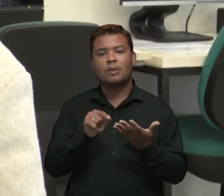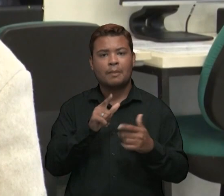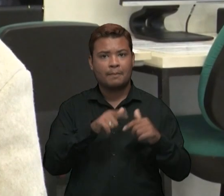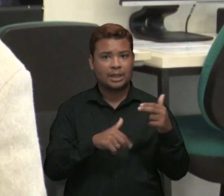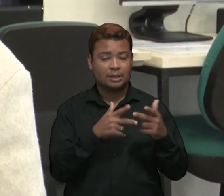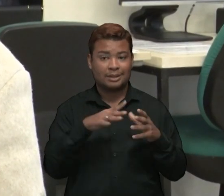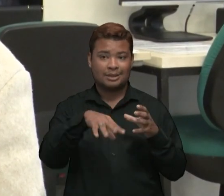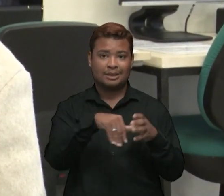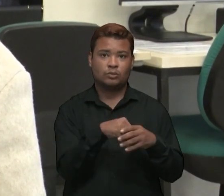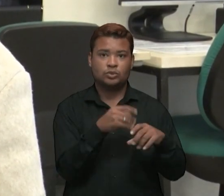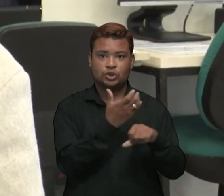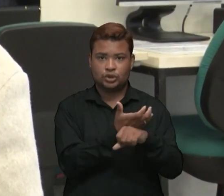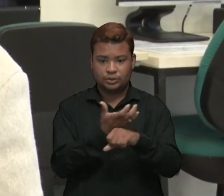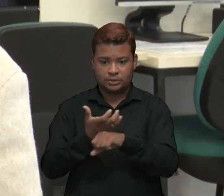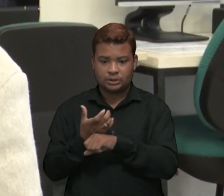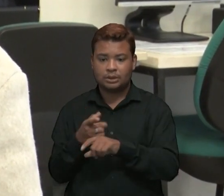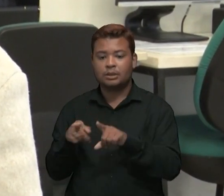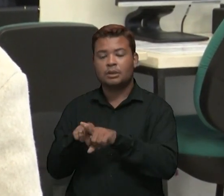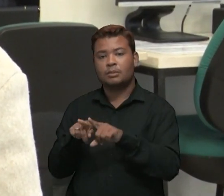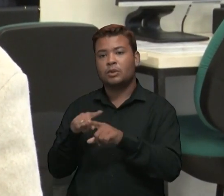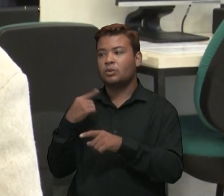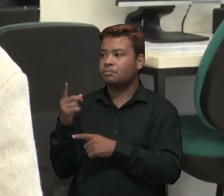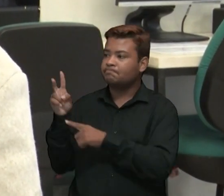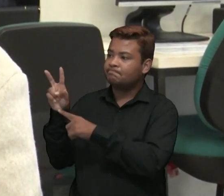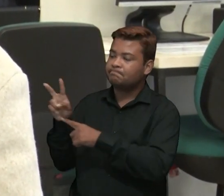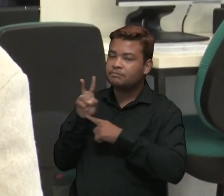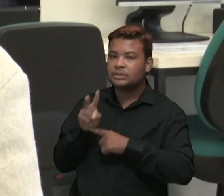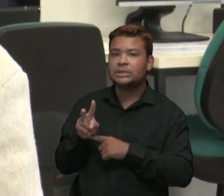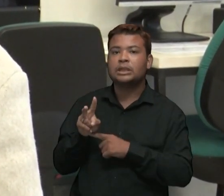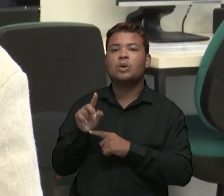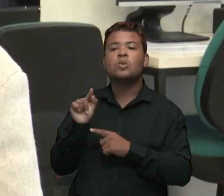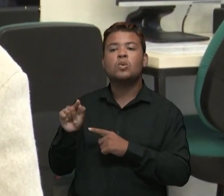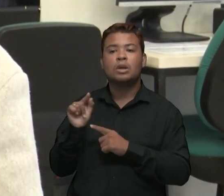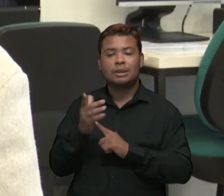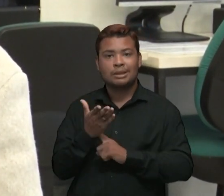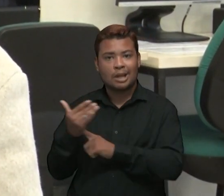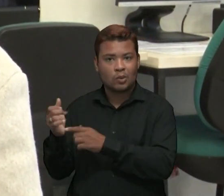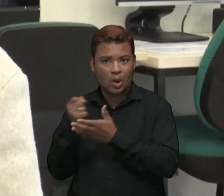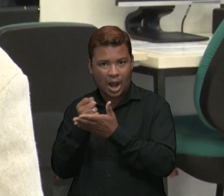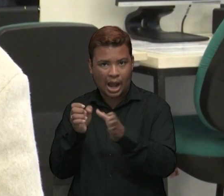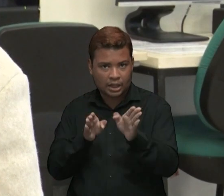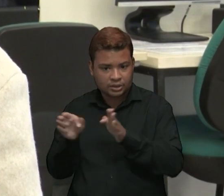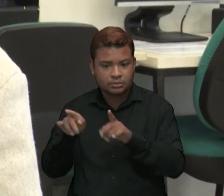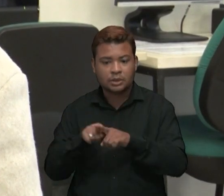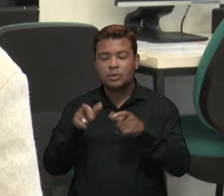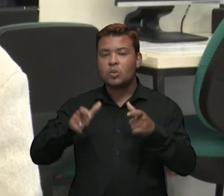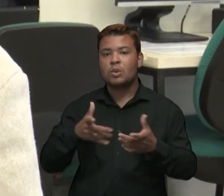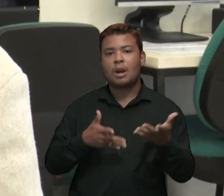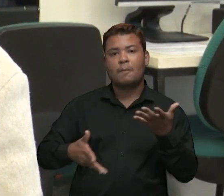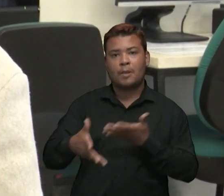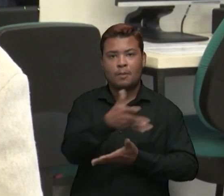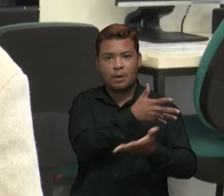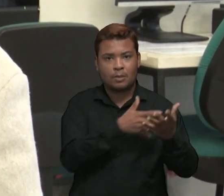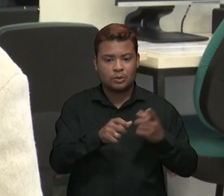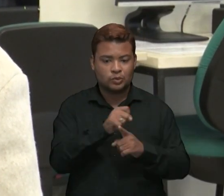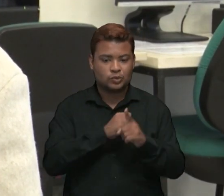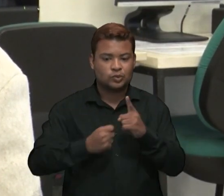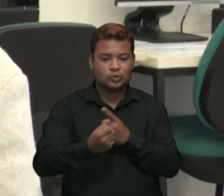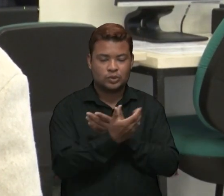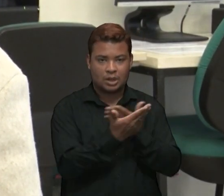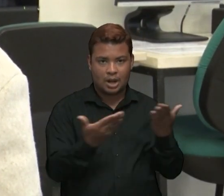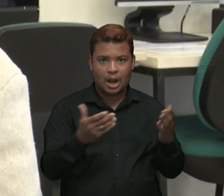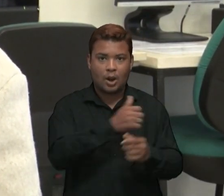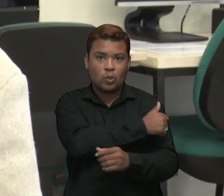alunos, e também nós fazemos empréstimos de tecnologia assistiva e também temos um espaço de interação social com os alunos com deficiência